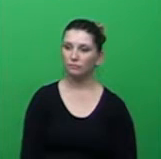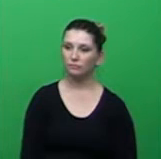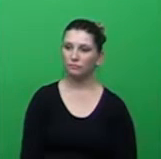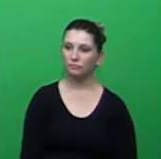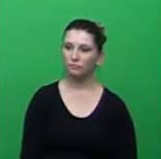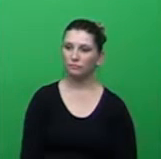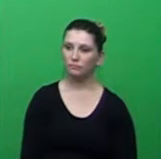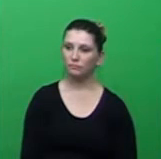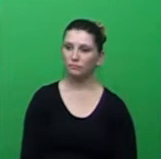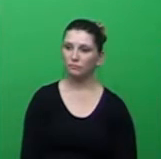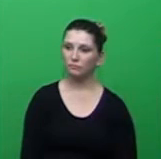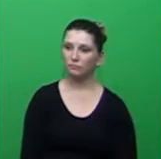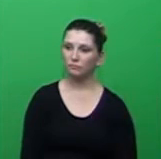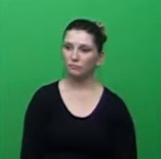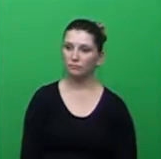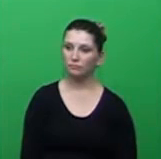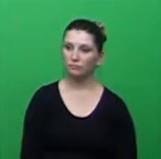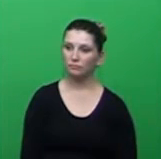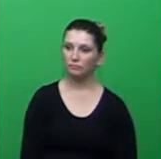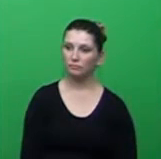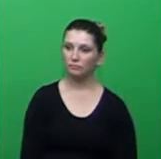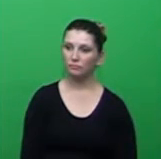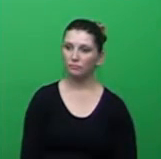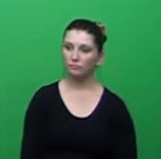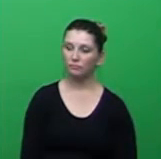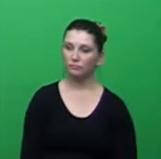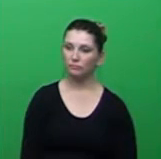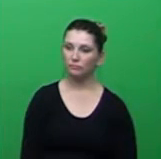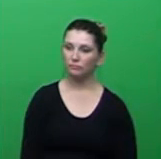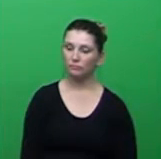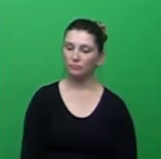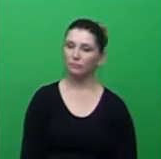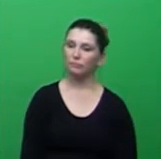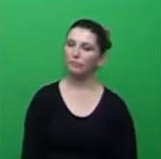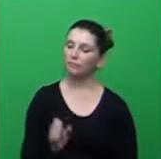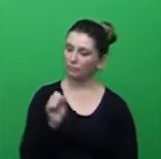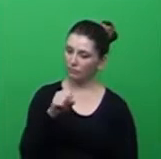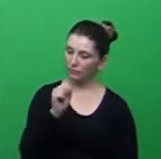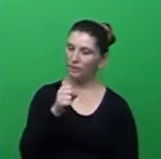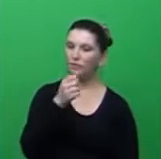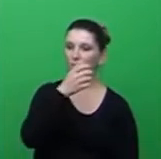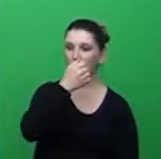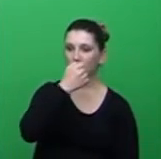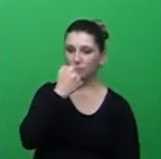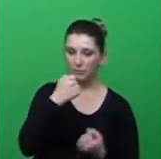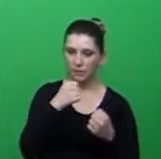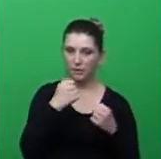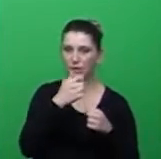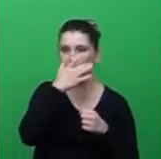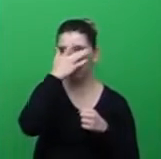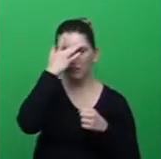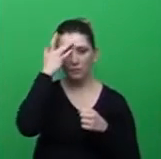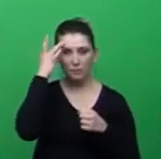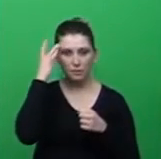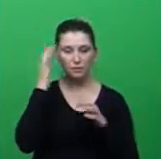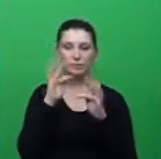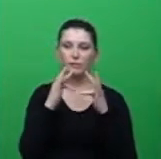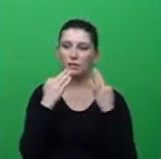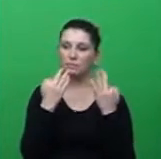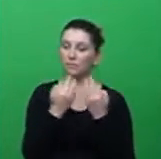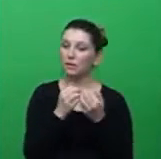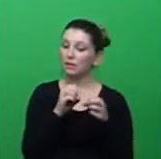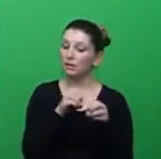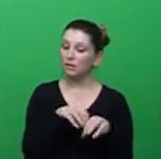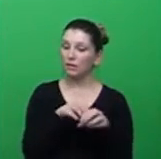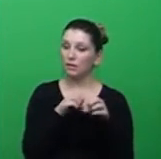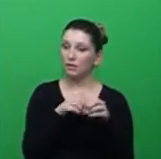Nunca mais precisei fazer isso com o Vitor e com a Clara. Eu tenho certeza que o Vitor e a Clara irão crescer conscientes